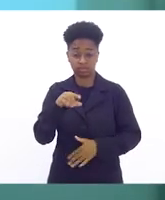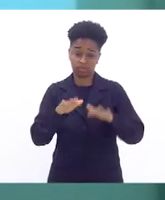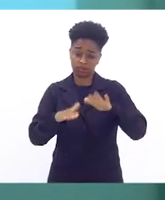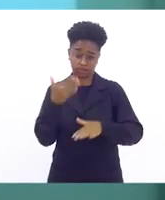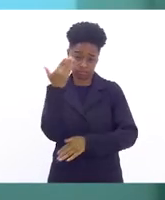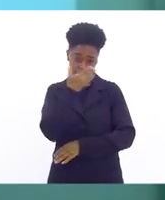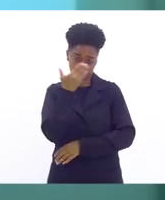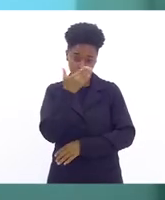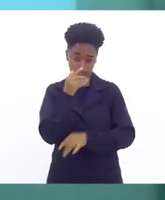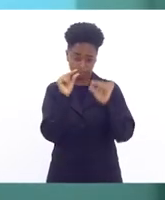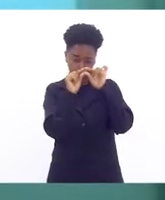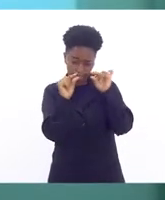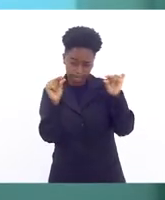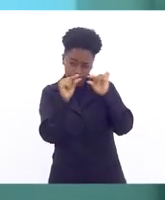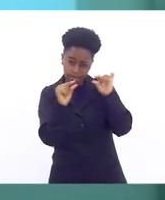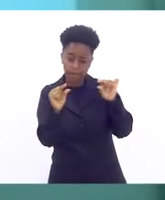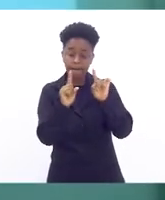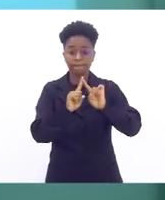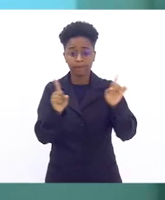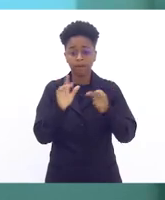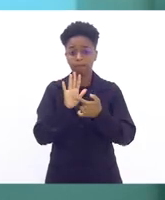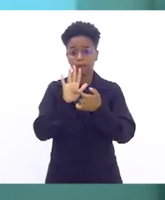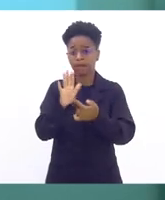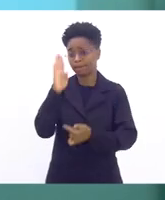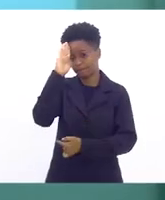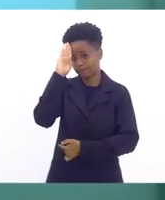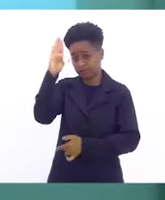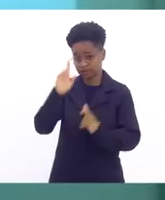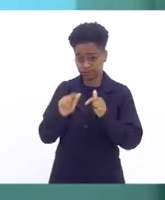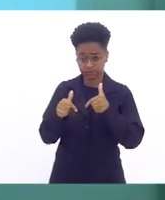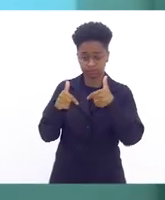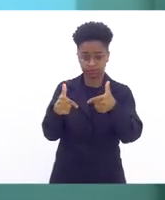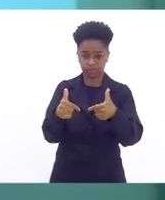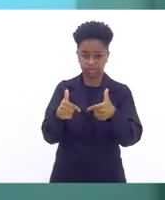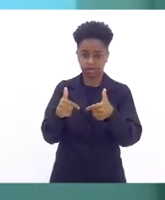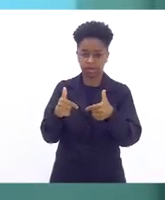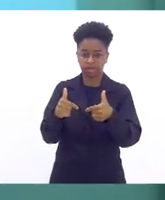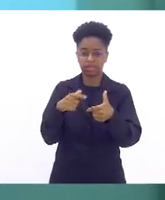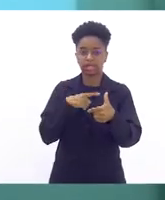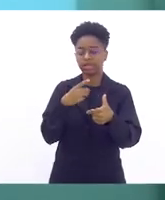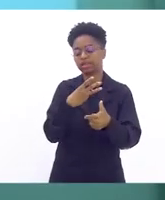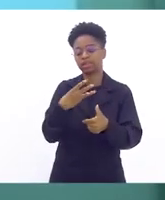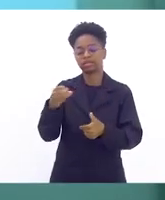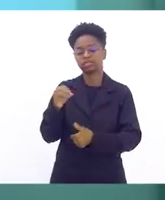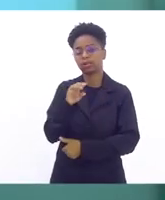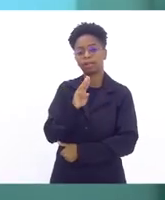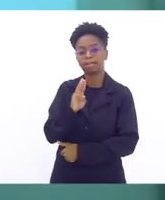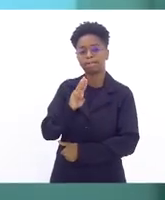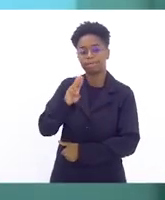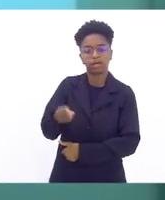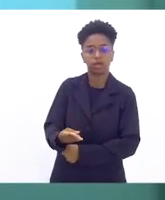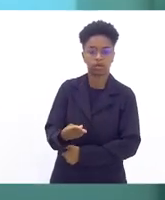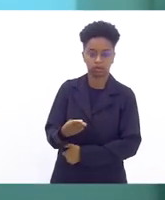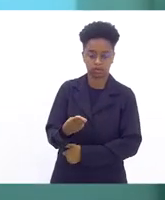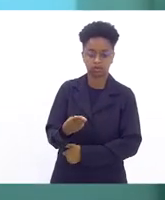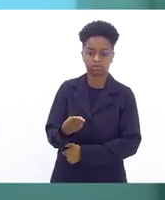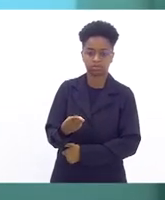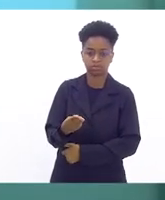enxergar muito bem mas aqui tá uma das principais ações os principais não os 300 milhões que foram é